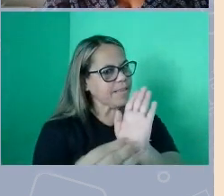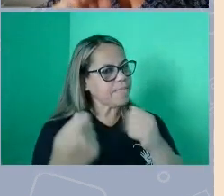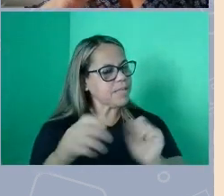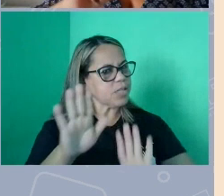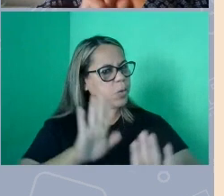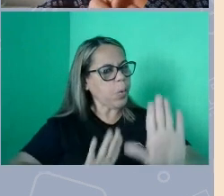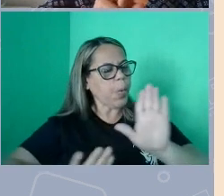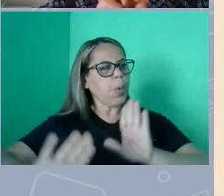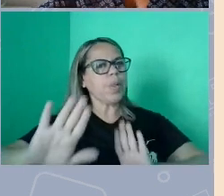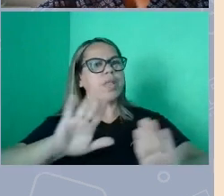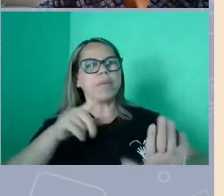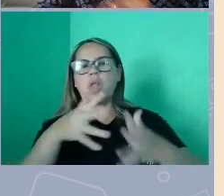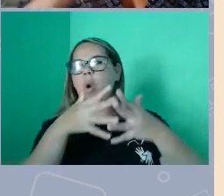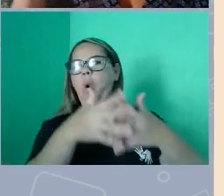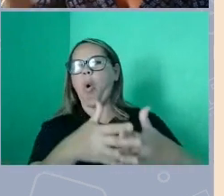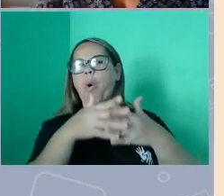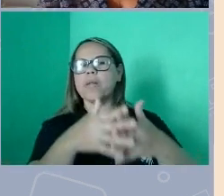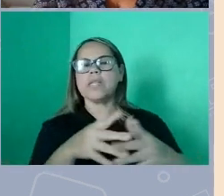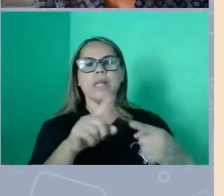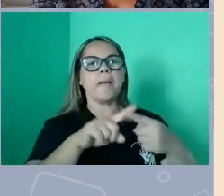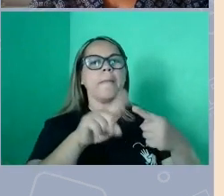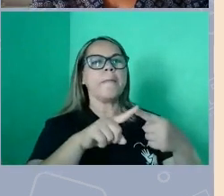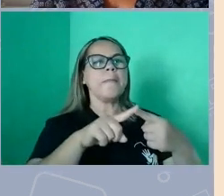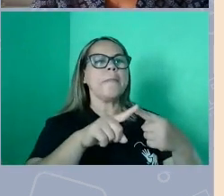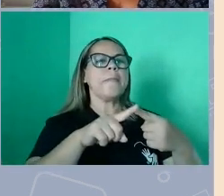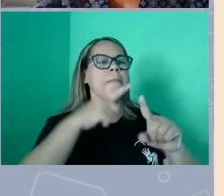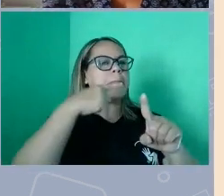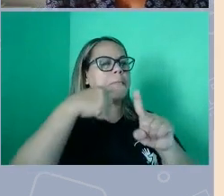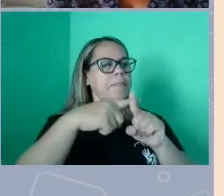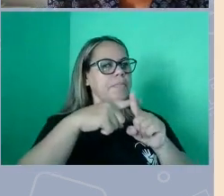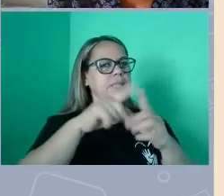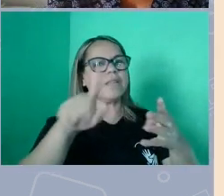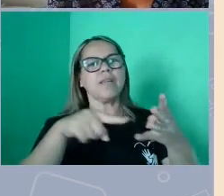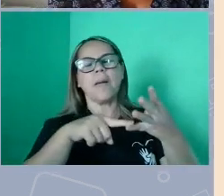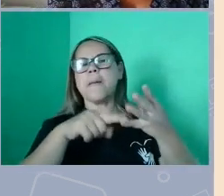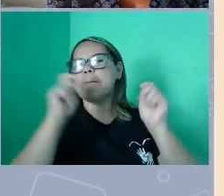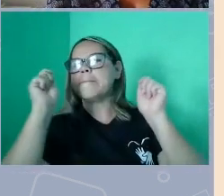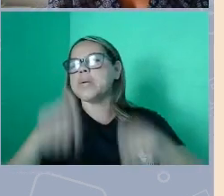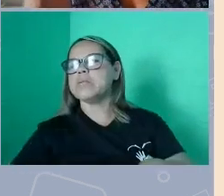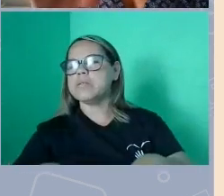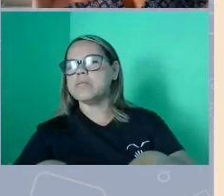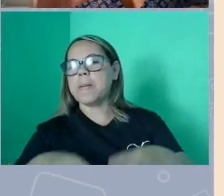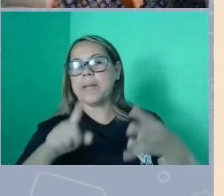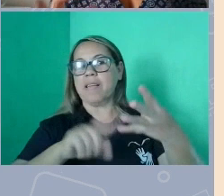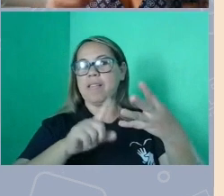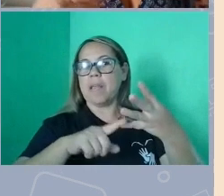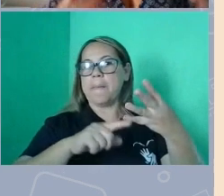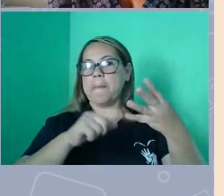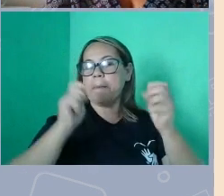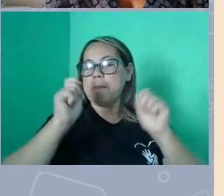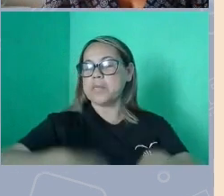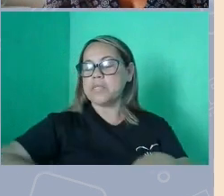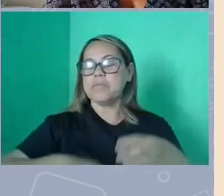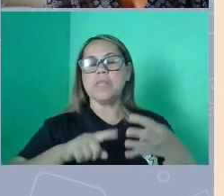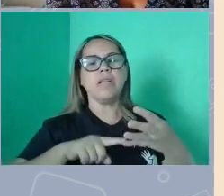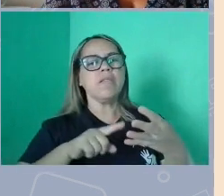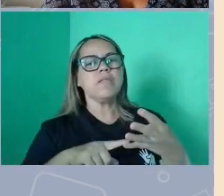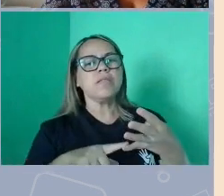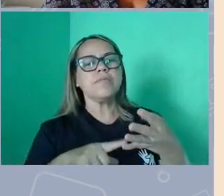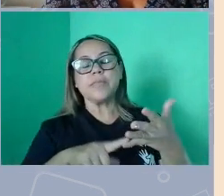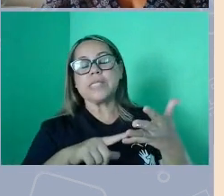confusão entre possibilismo e positivismo o possibilismo foi algo